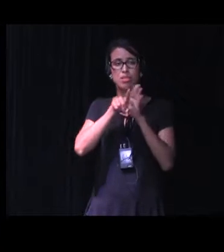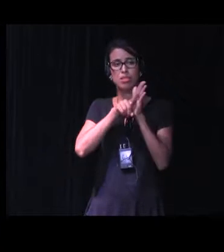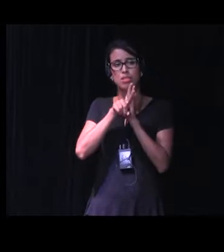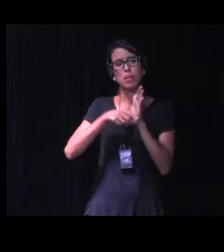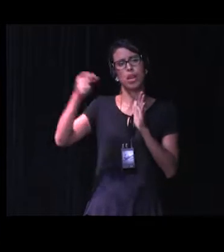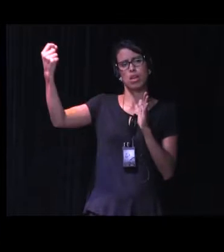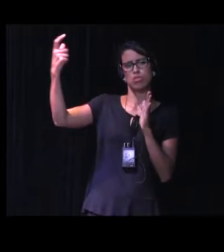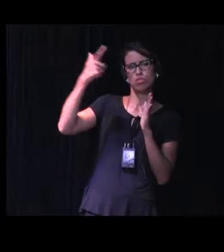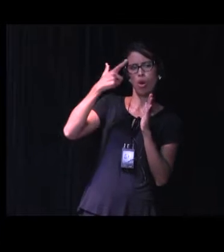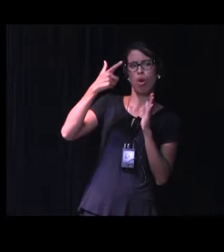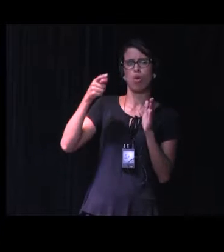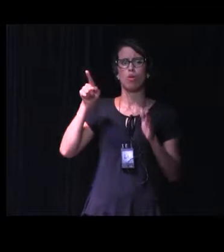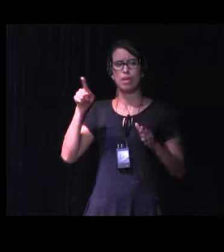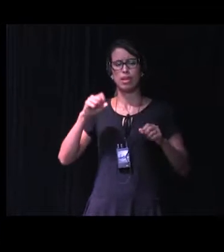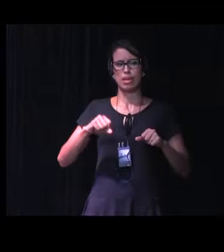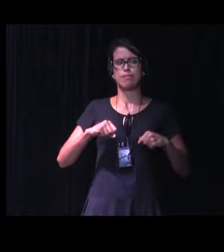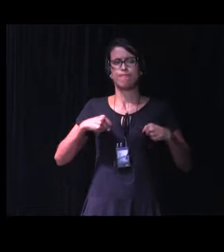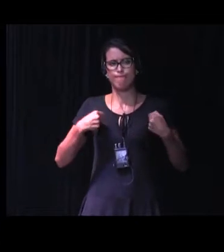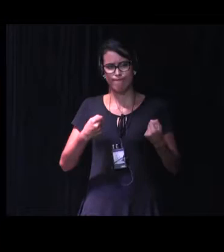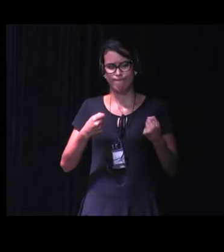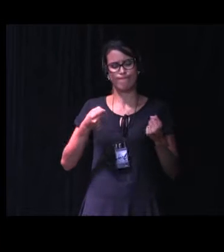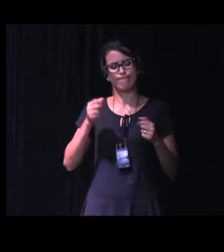clima como elemento de ação,